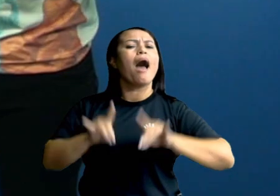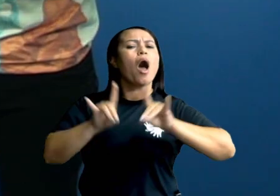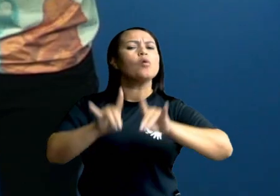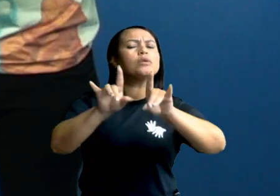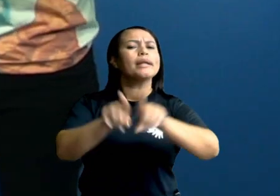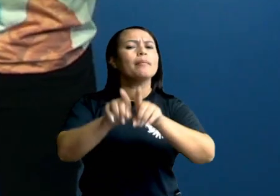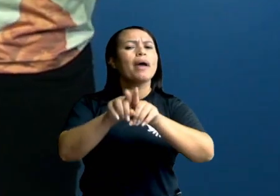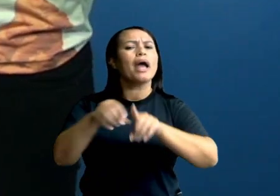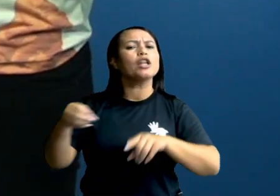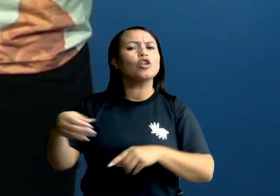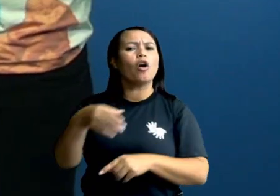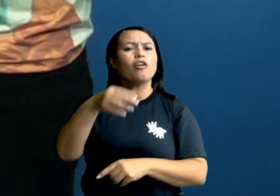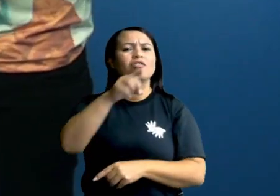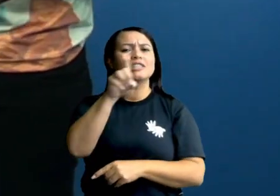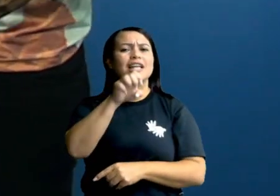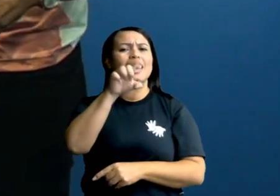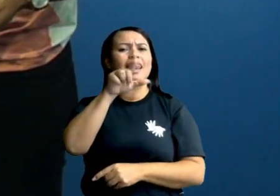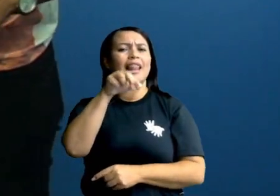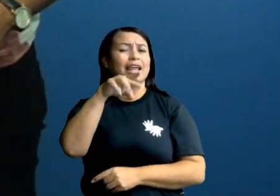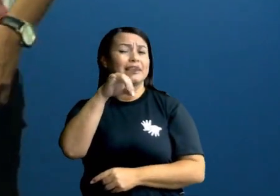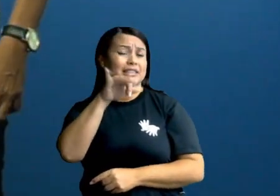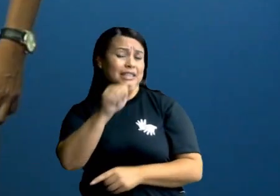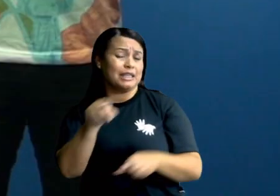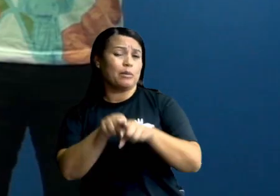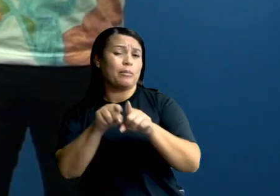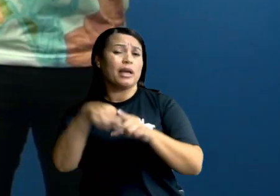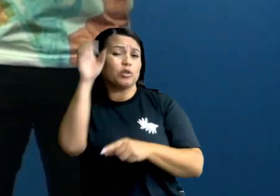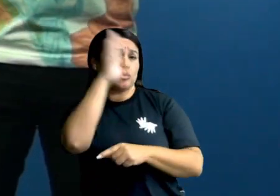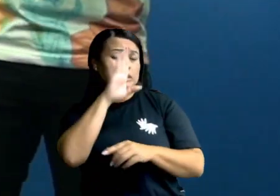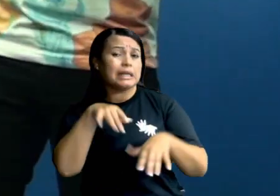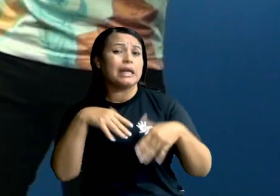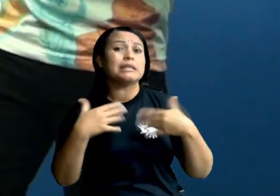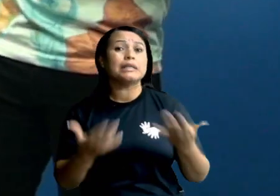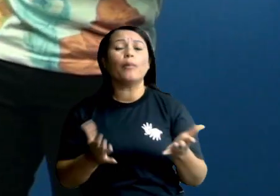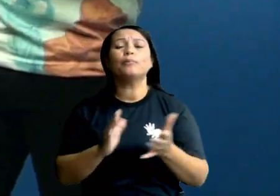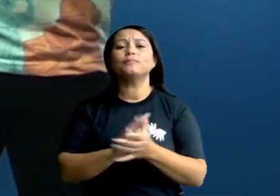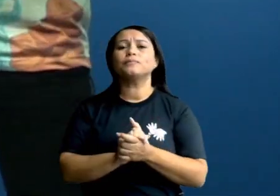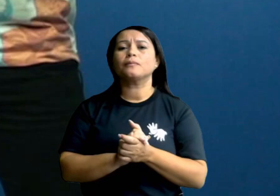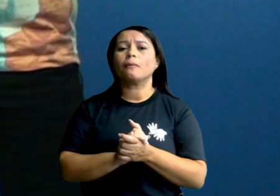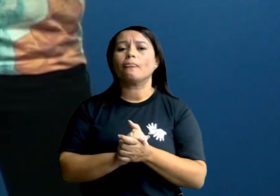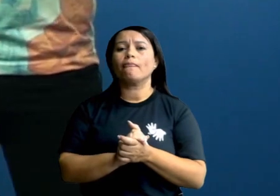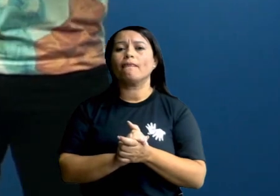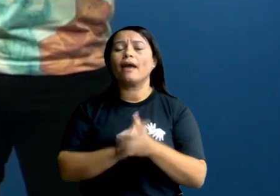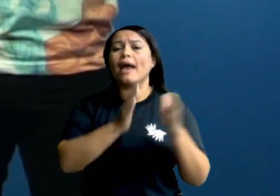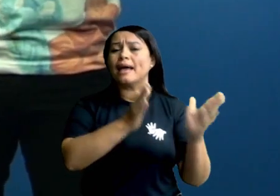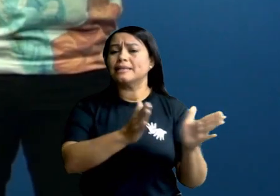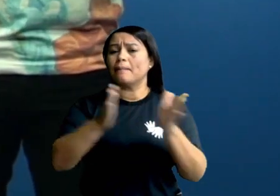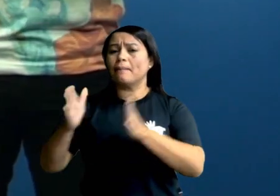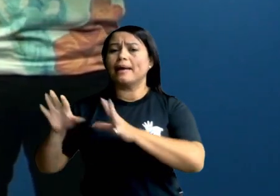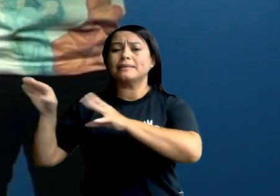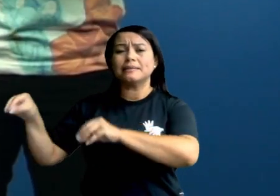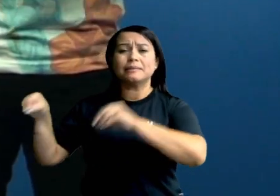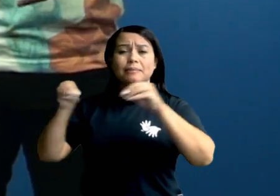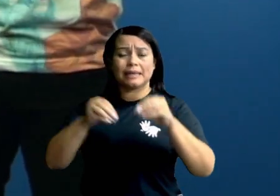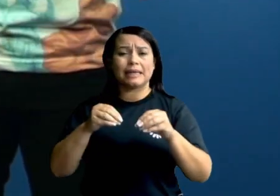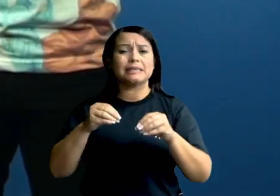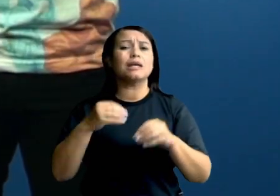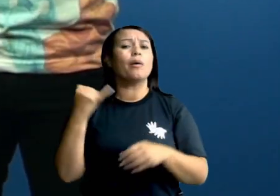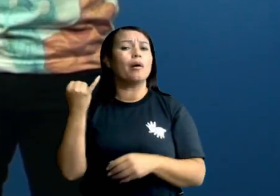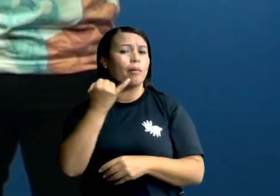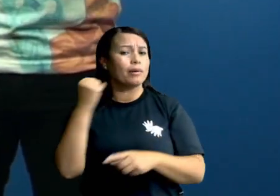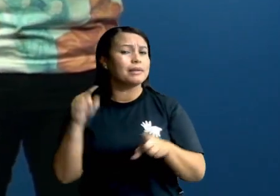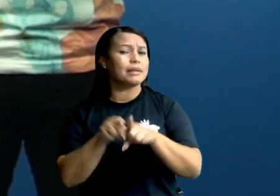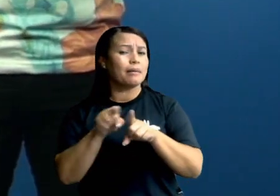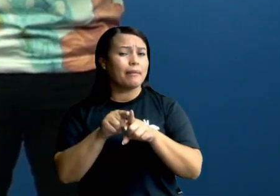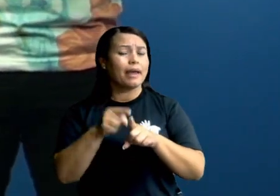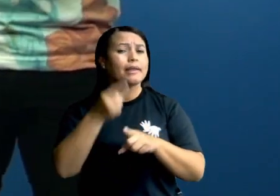os principais destinos dos brasileiros, tá? Então, pessoal, essa parte de migrações é um conteúdo importante, né? A gente vai precisar